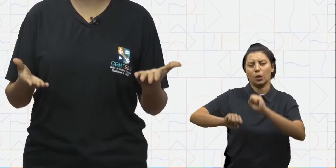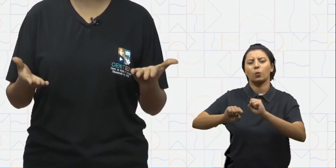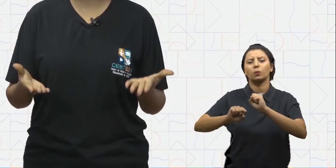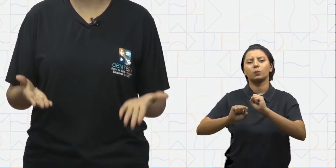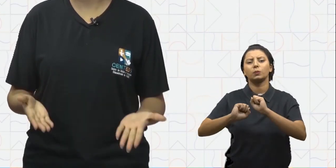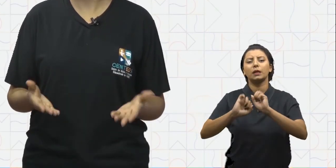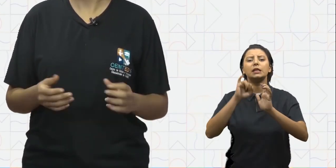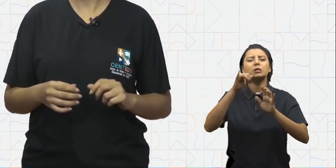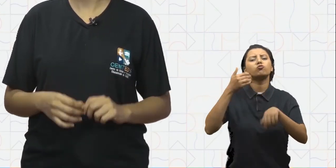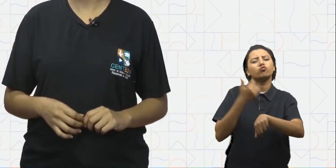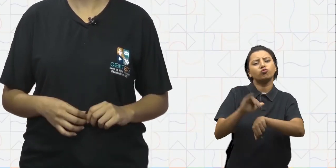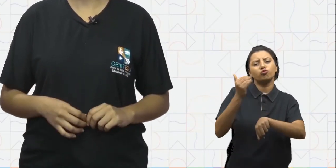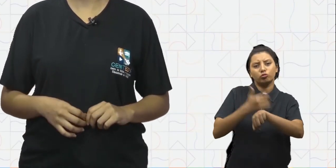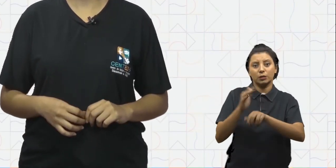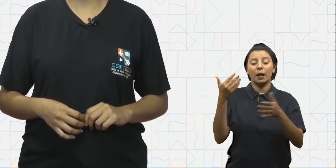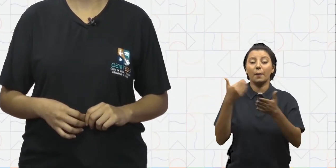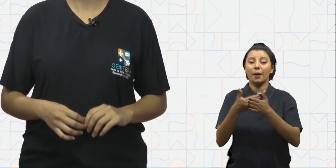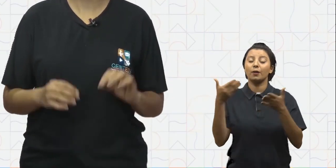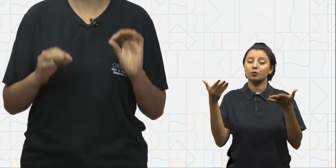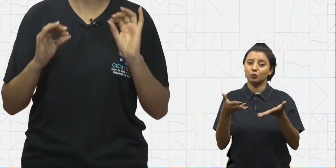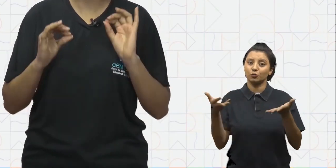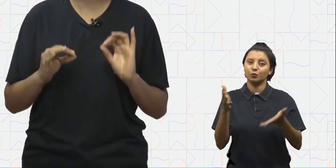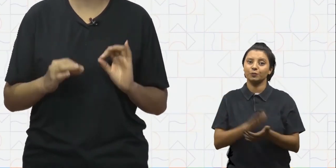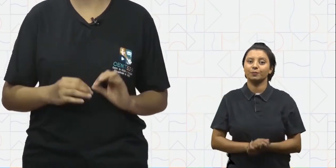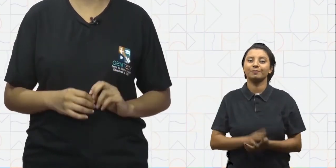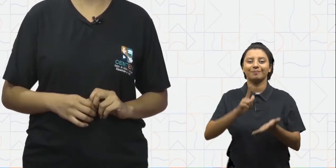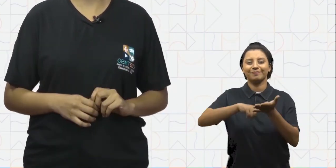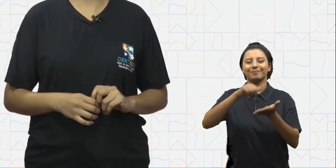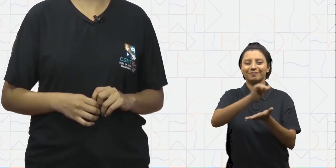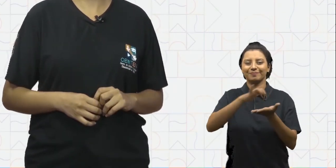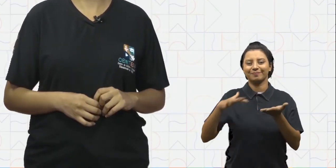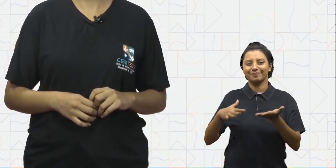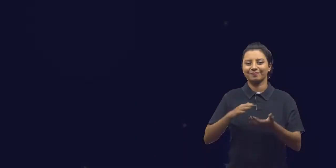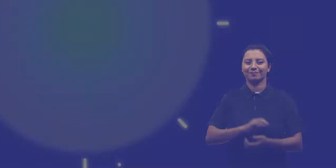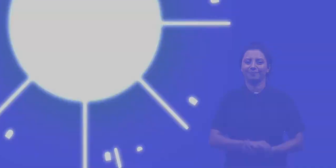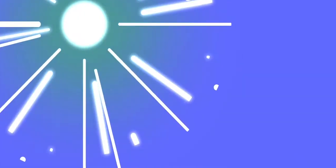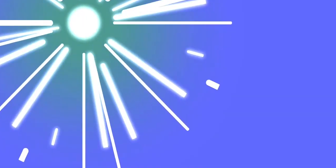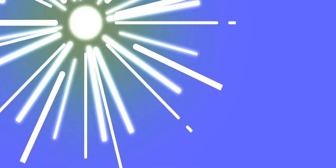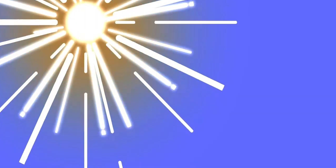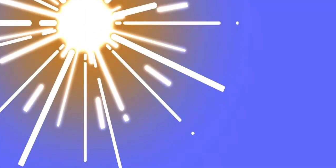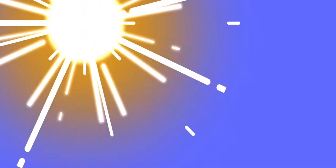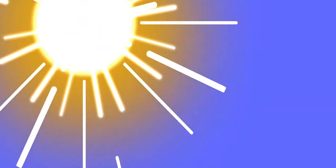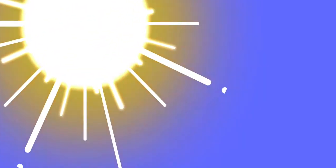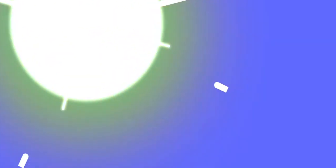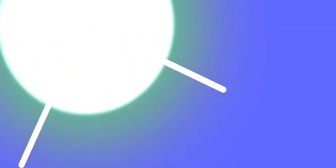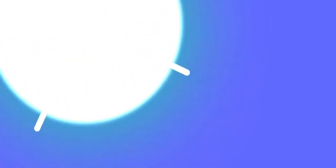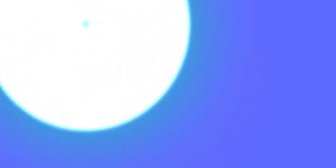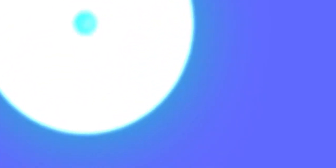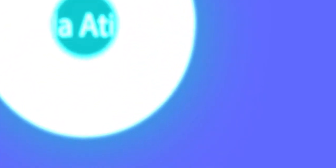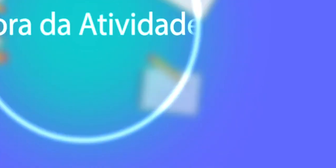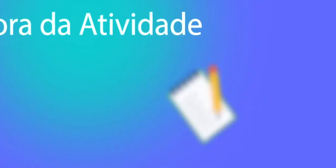tal você exercitar o que aprendeu na aula de hoje? Está na hora da atividade.